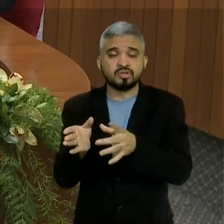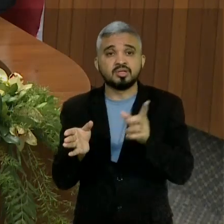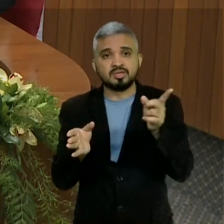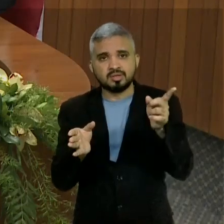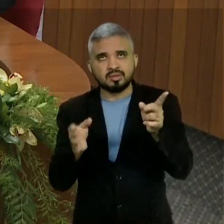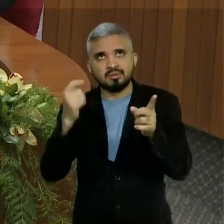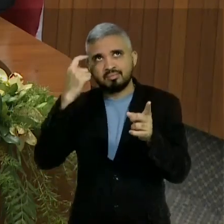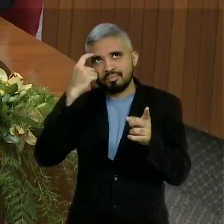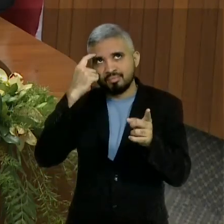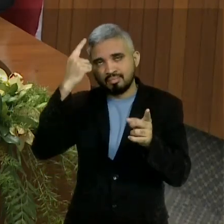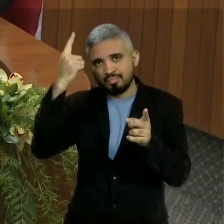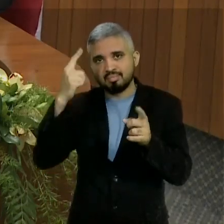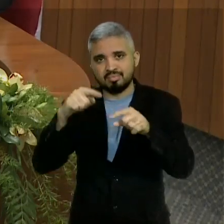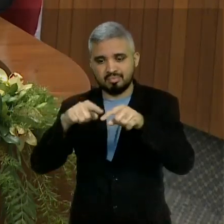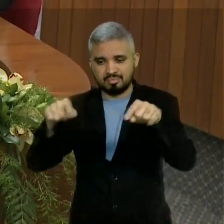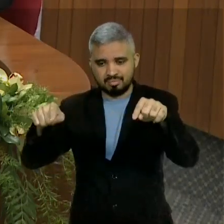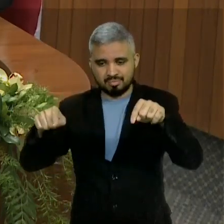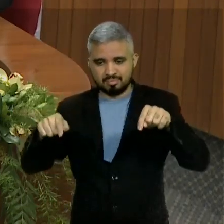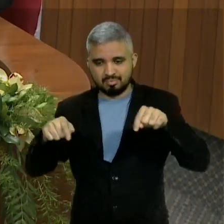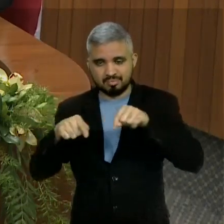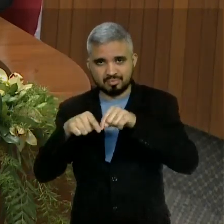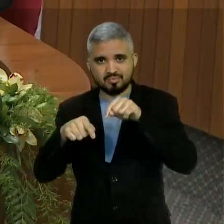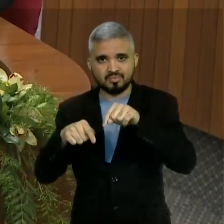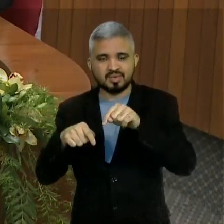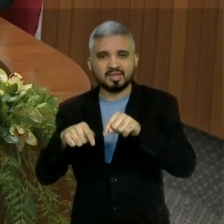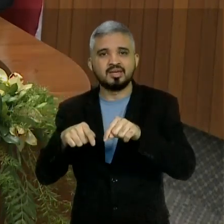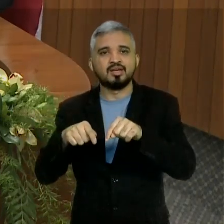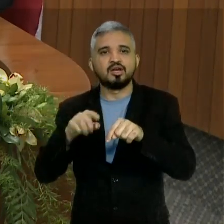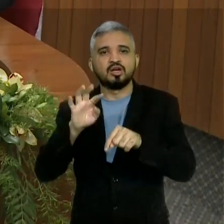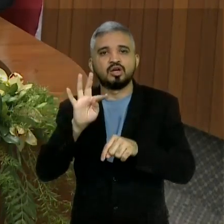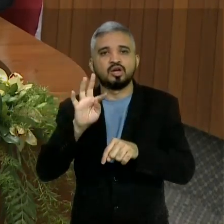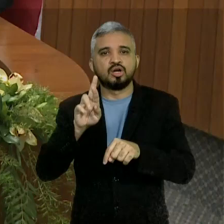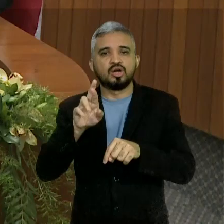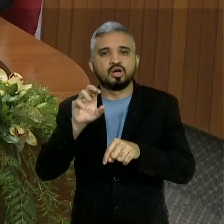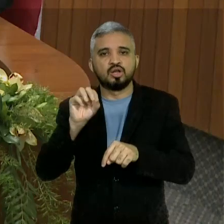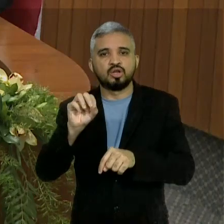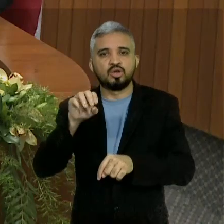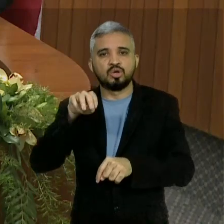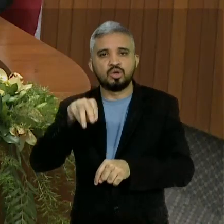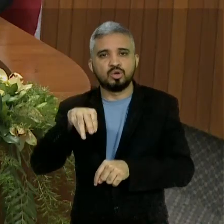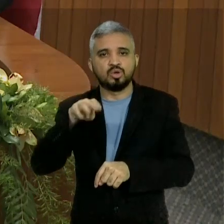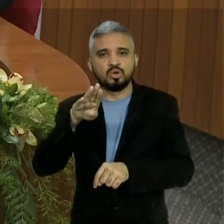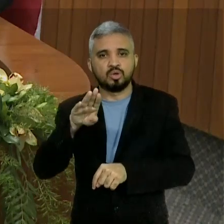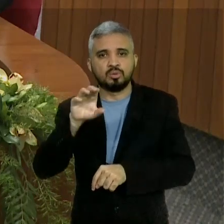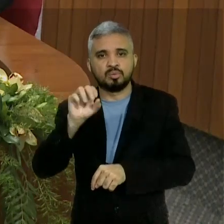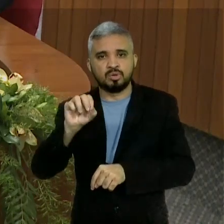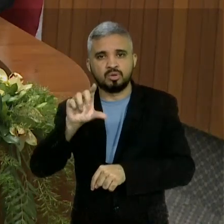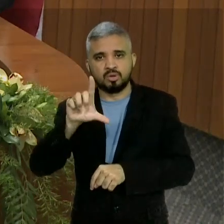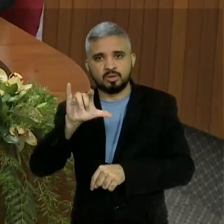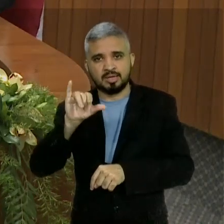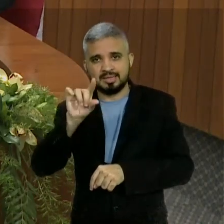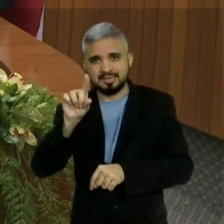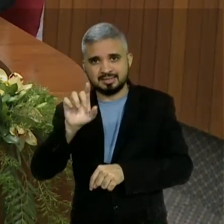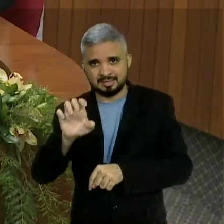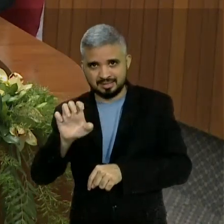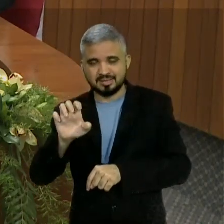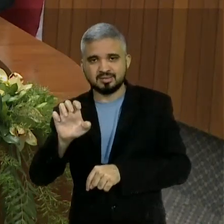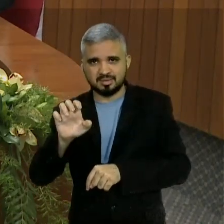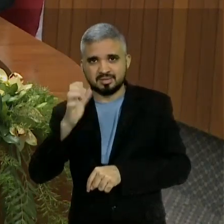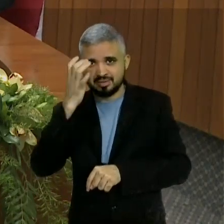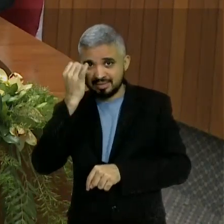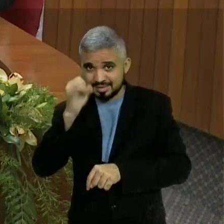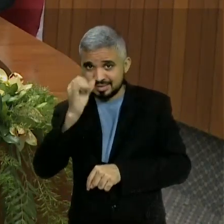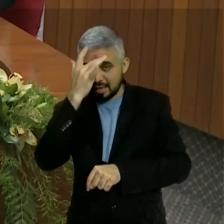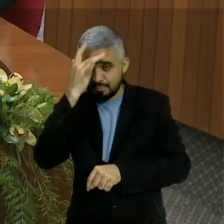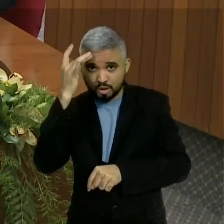AVC a pessoa que tem um derrame um acidente vascular cerebral tinha a chance no curto período de tempo de